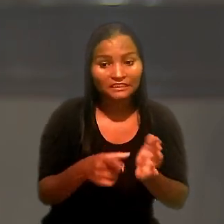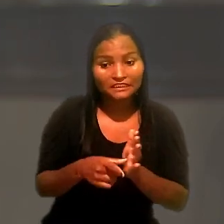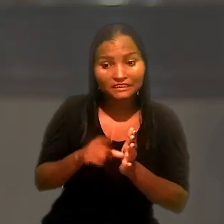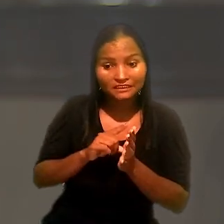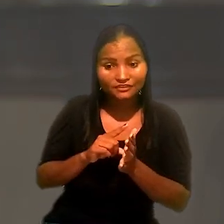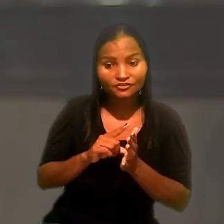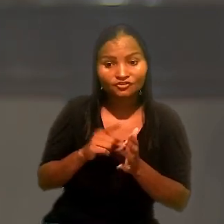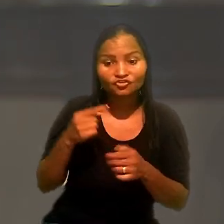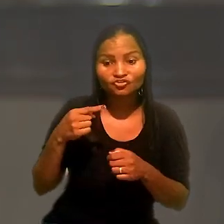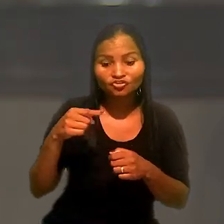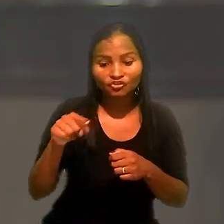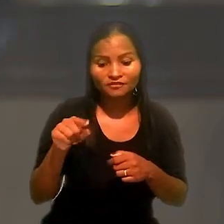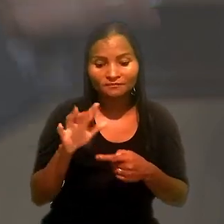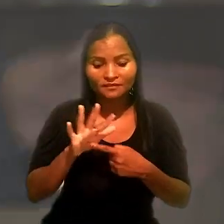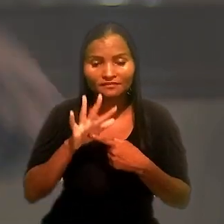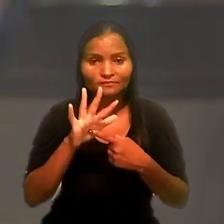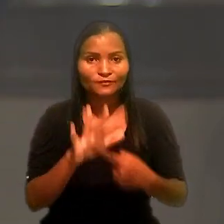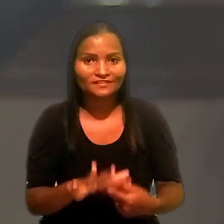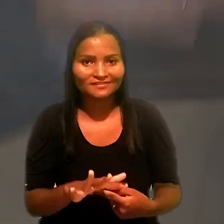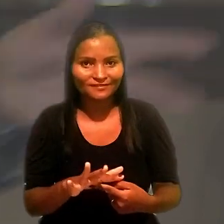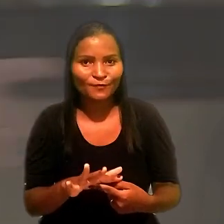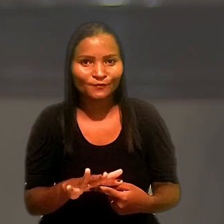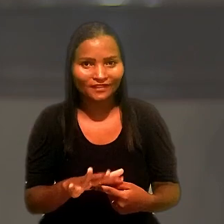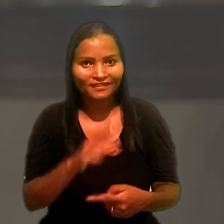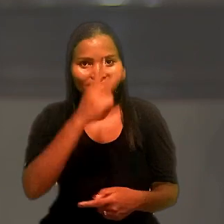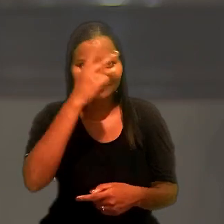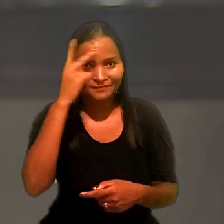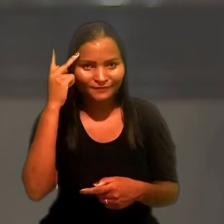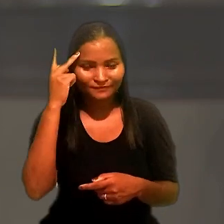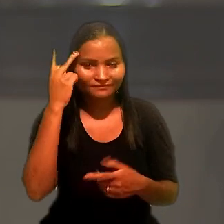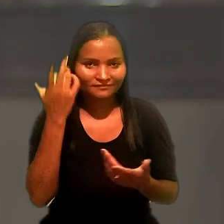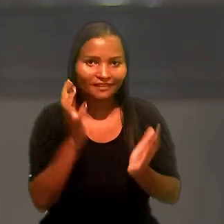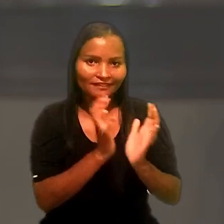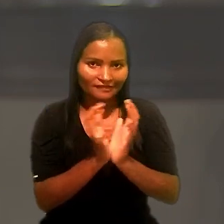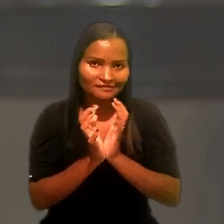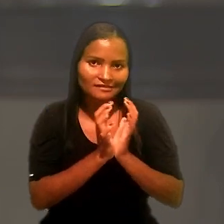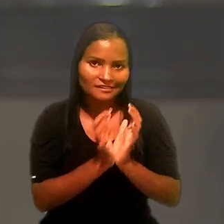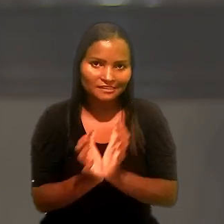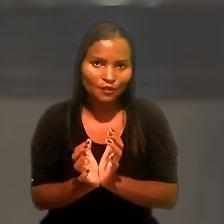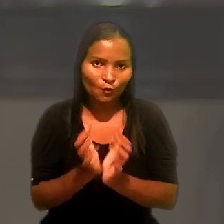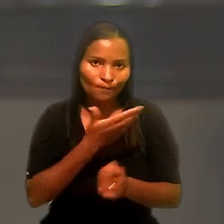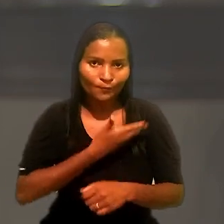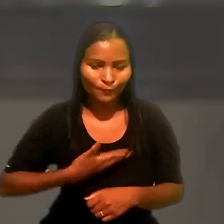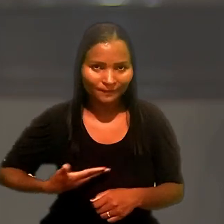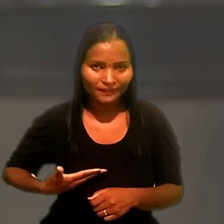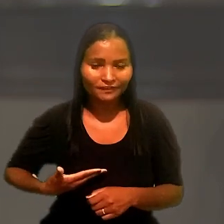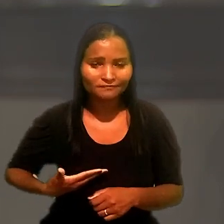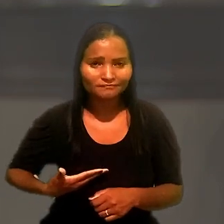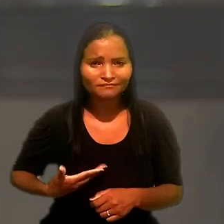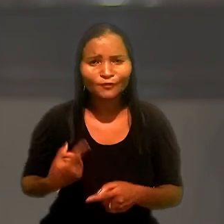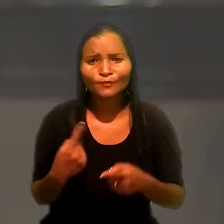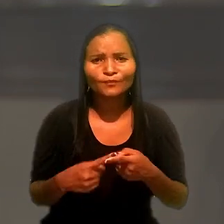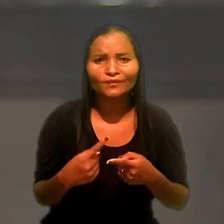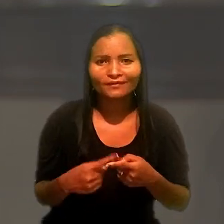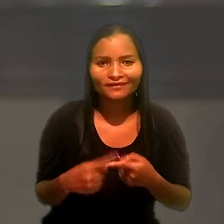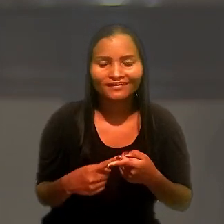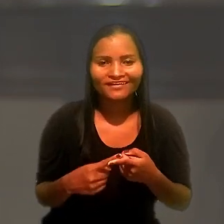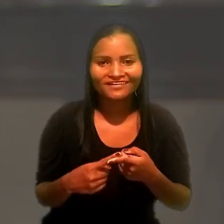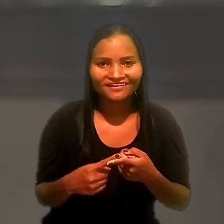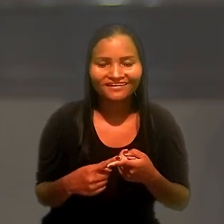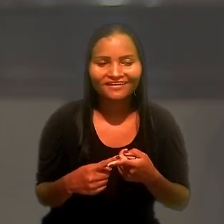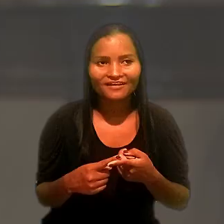ir para a exposição pública, na sessão pública. Qual é a vantagem disso? É